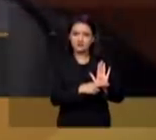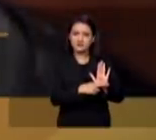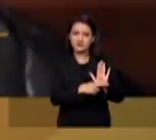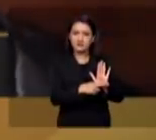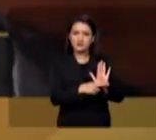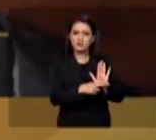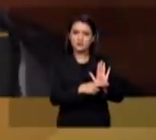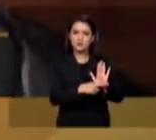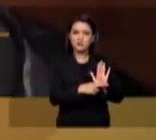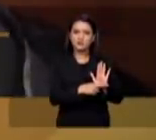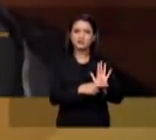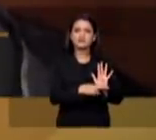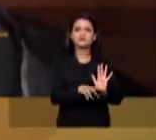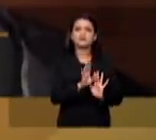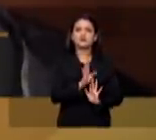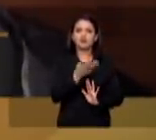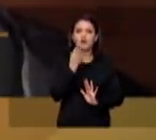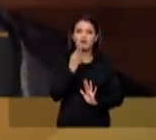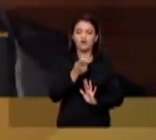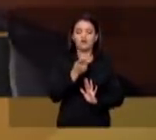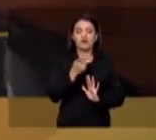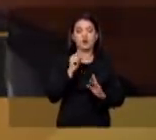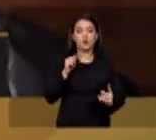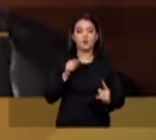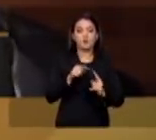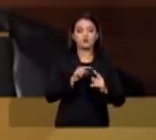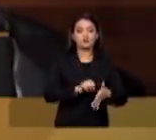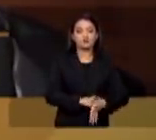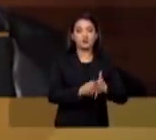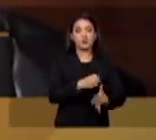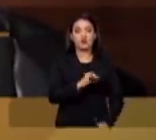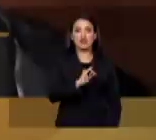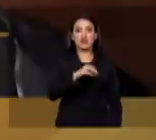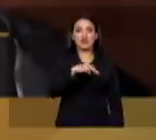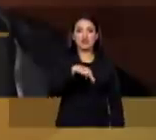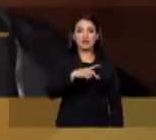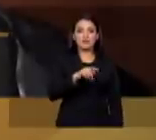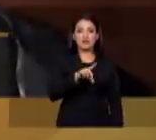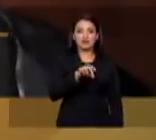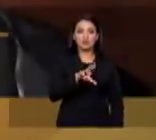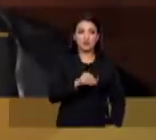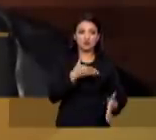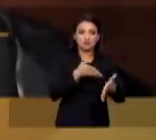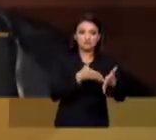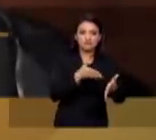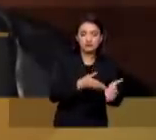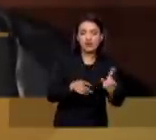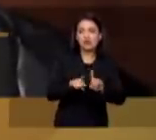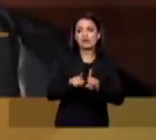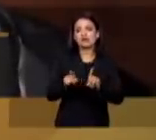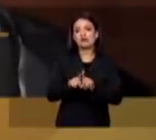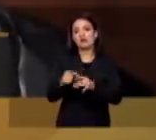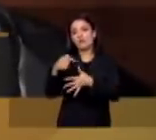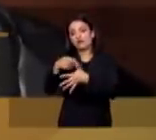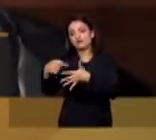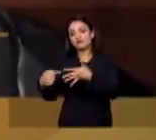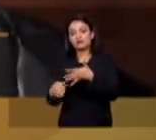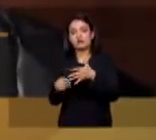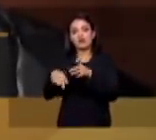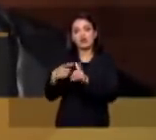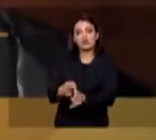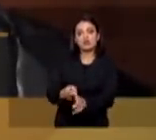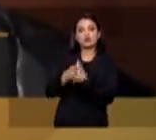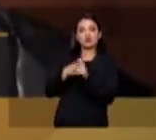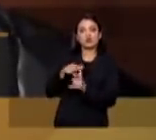aquelas que tratam das causas de impedimento em relação àquelas que tratam das causas de suspeição, há uma